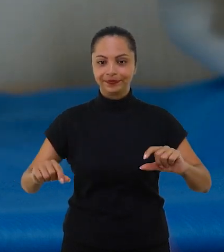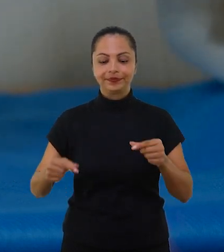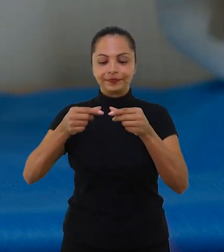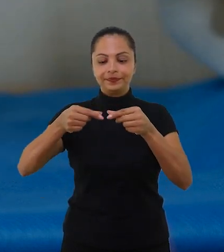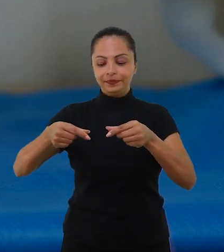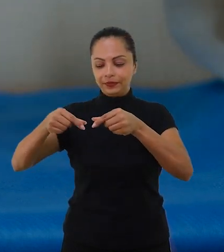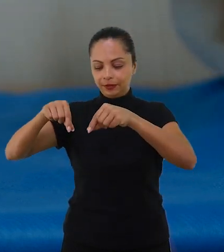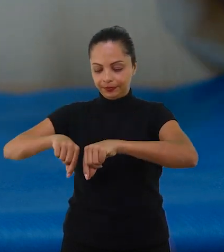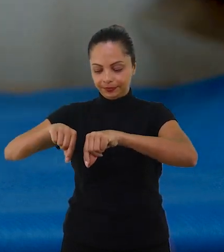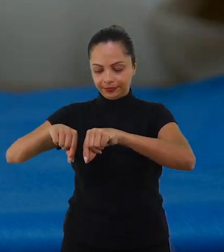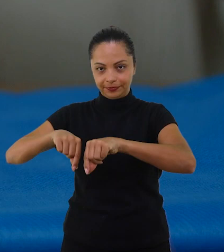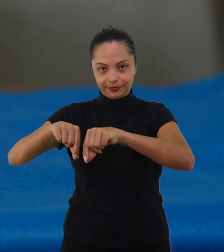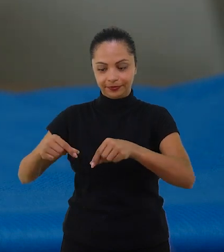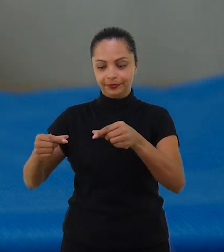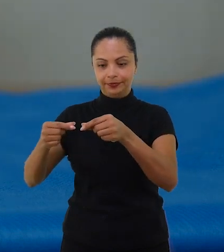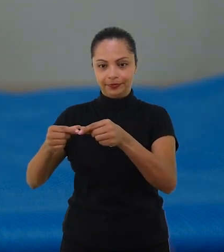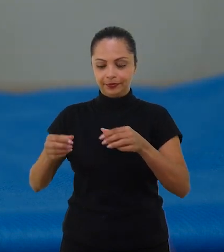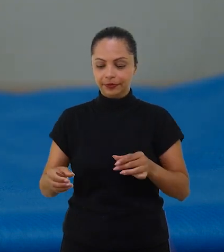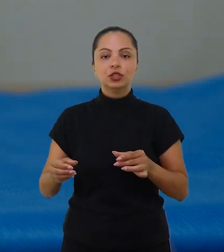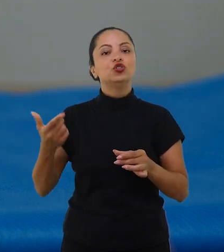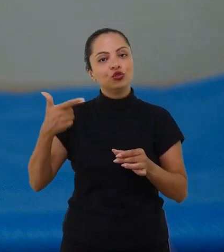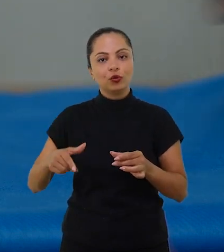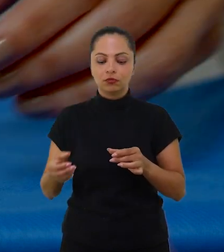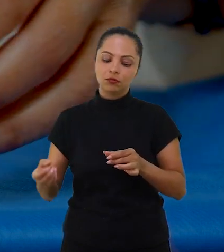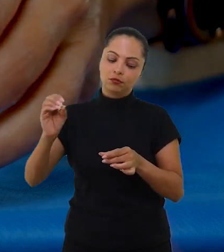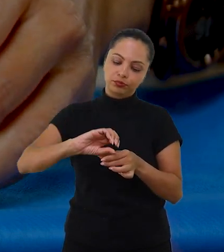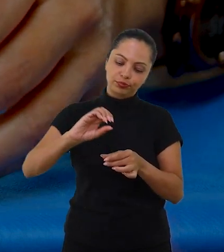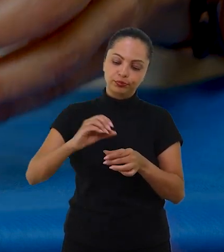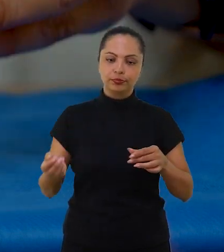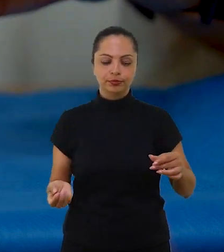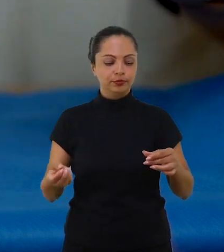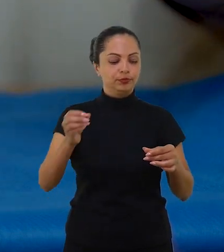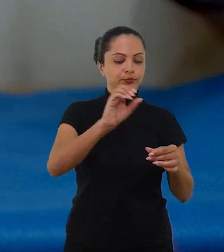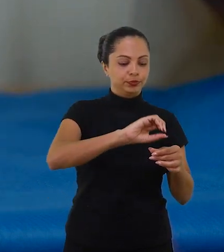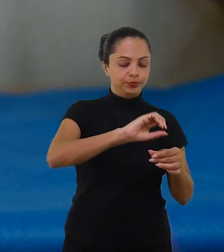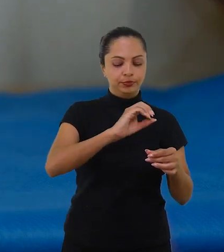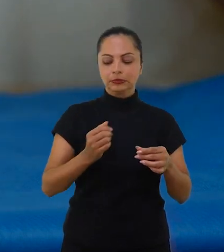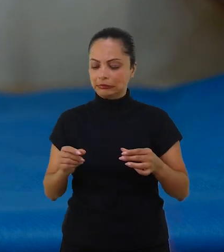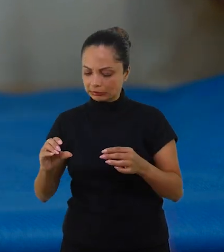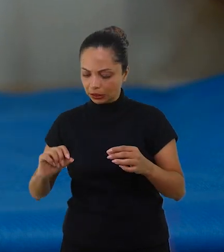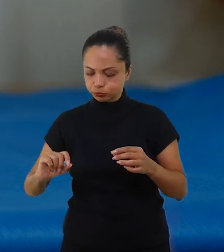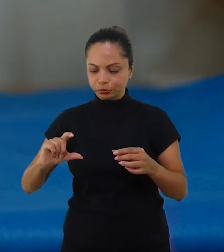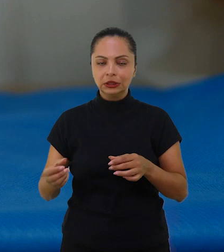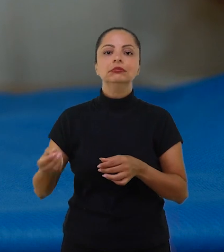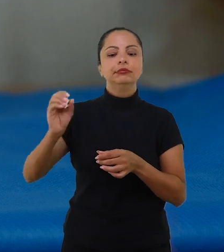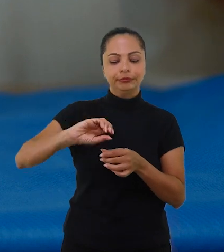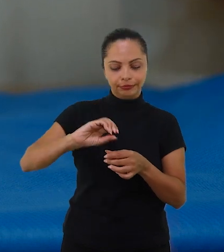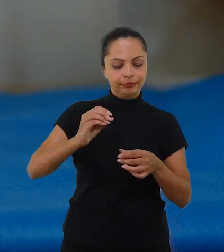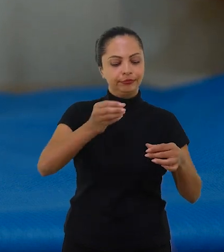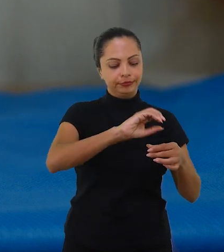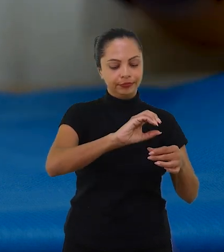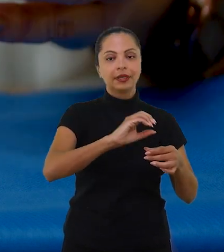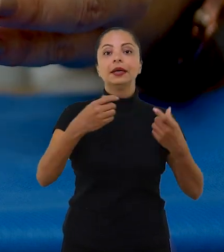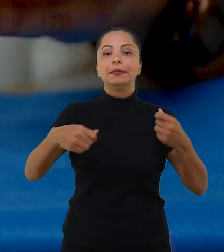o conteúdo de Creon entre os 3 copinhos, transferindo os grânulos de um copo para o outro quantas vezes forem